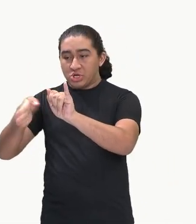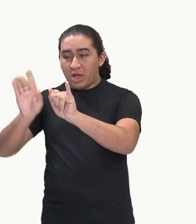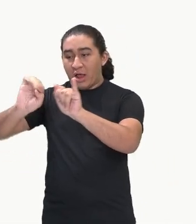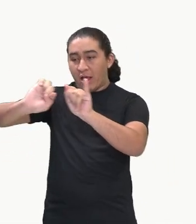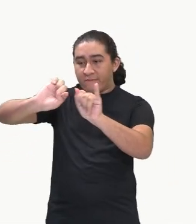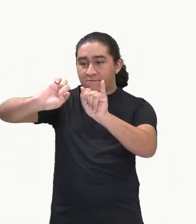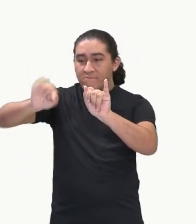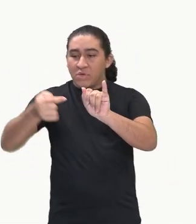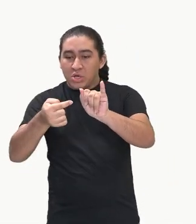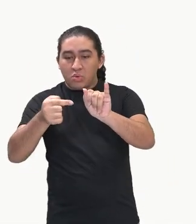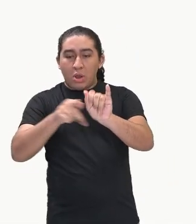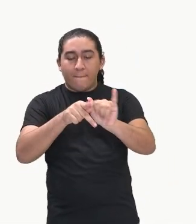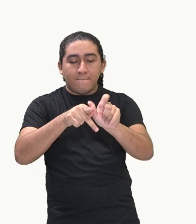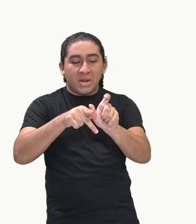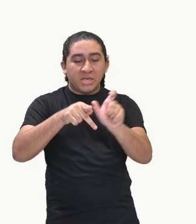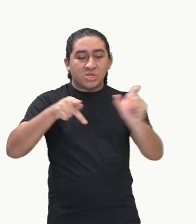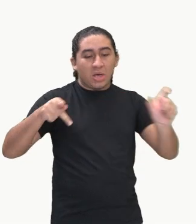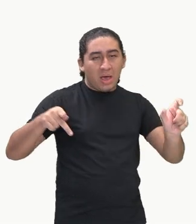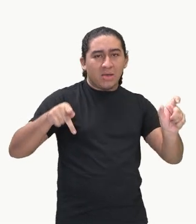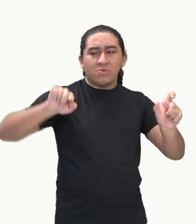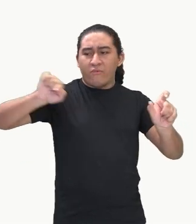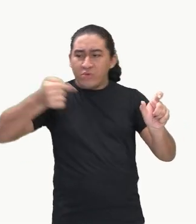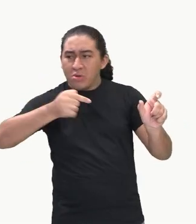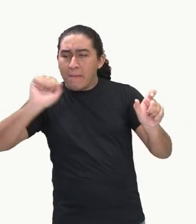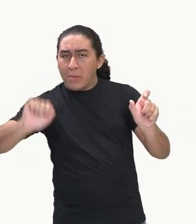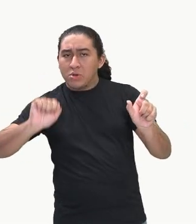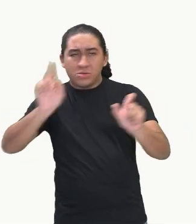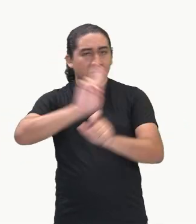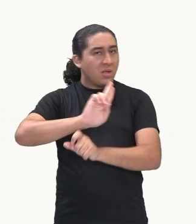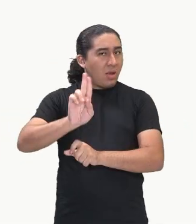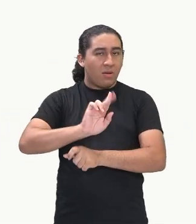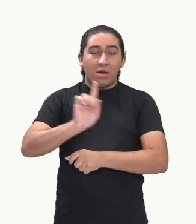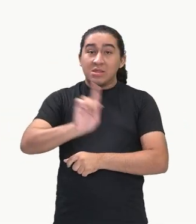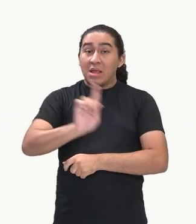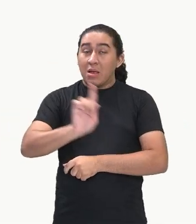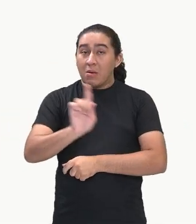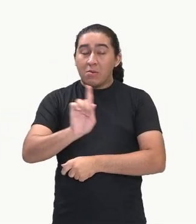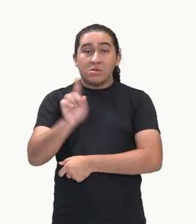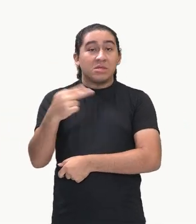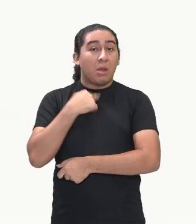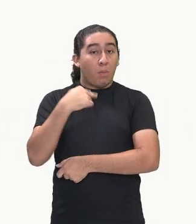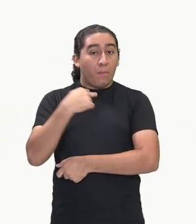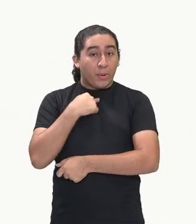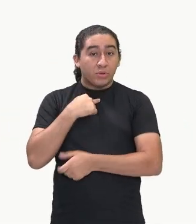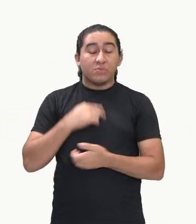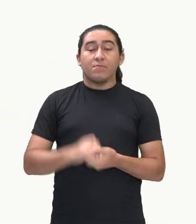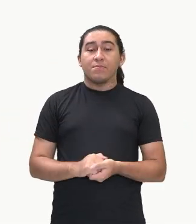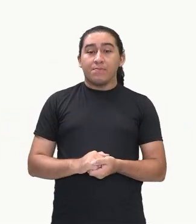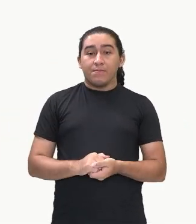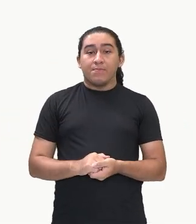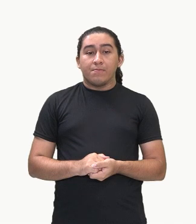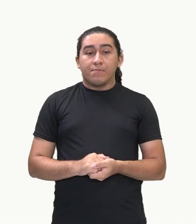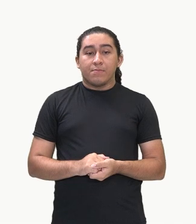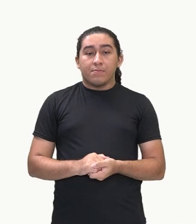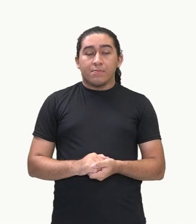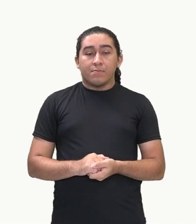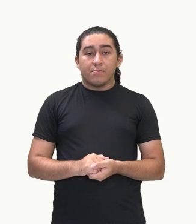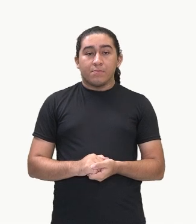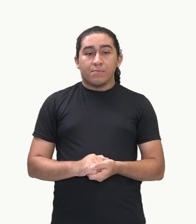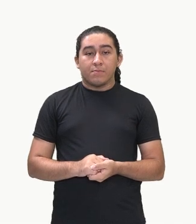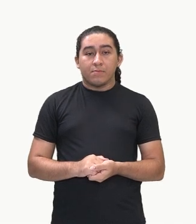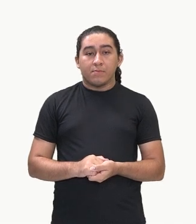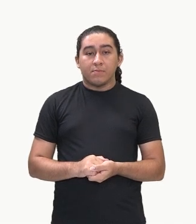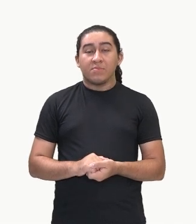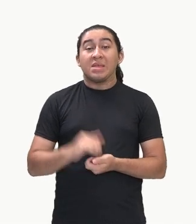entre o sujeito e o predicado. Não se usa de hipótese alguma. Se José Carlos